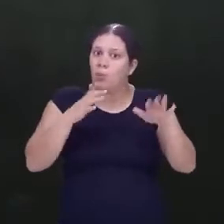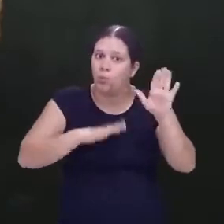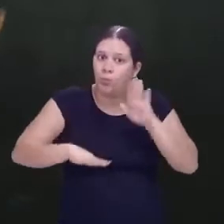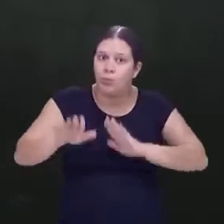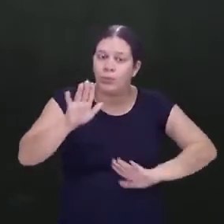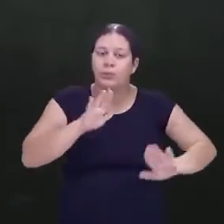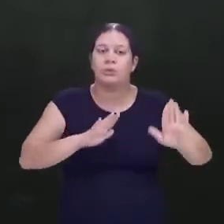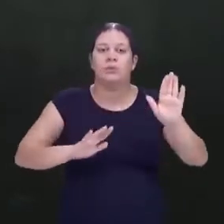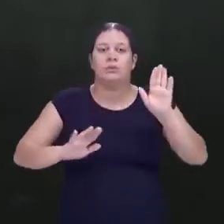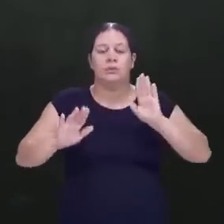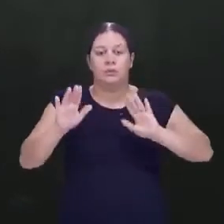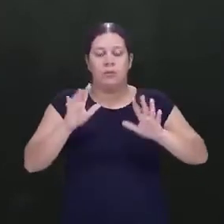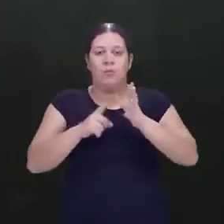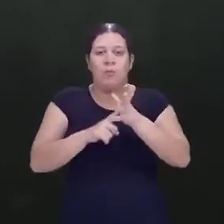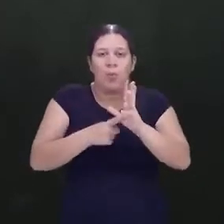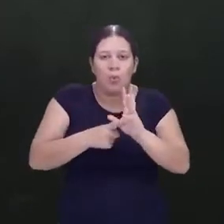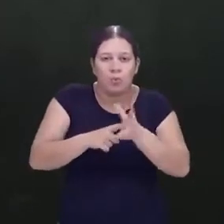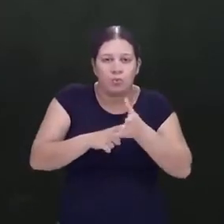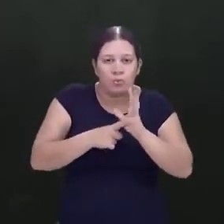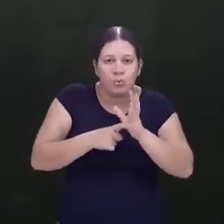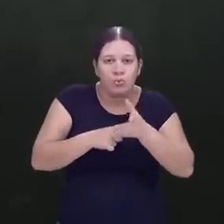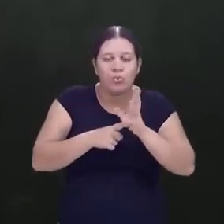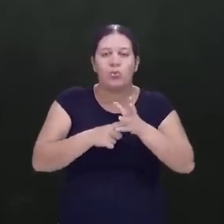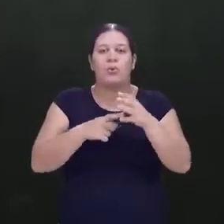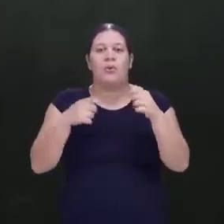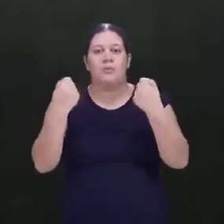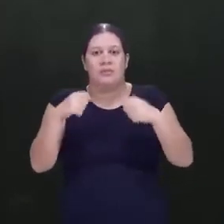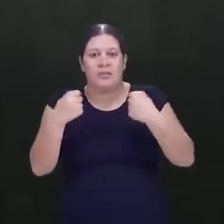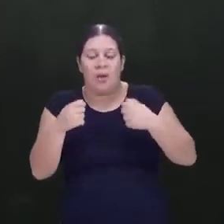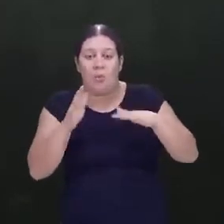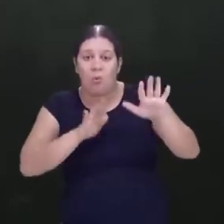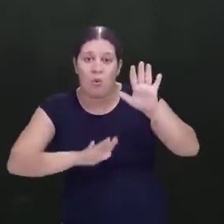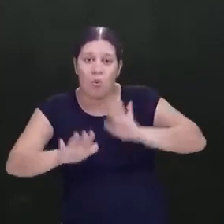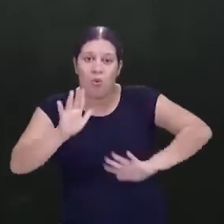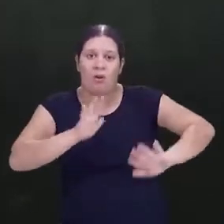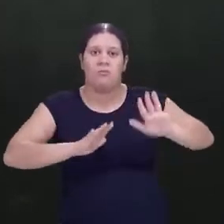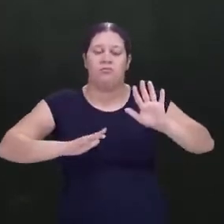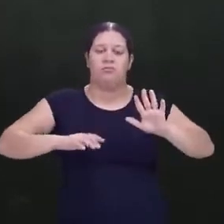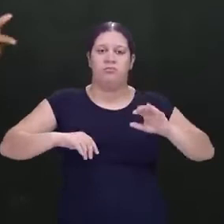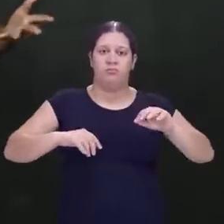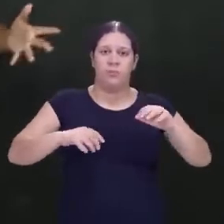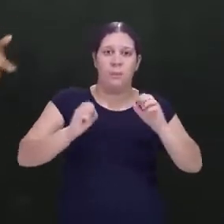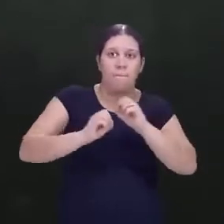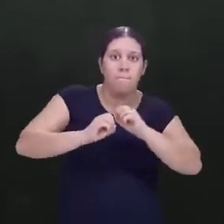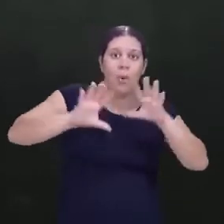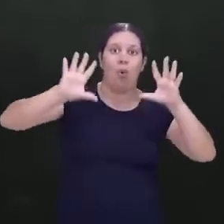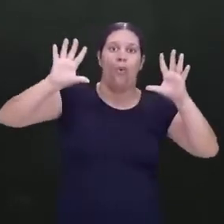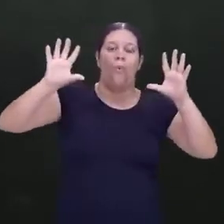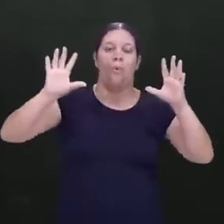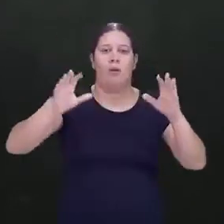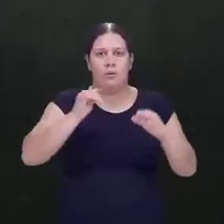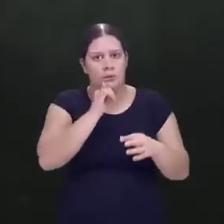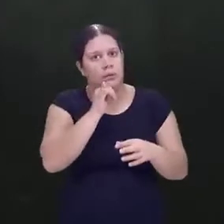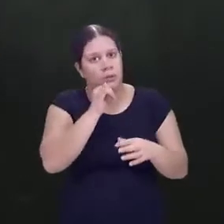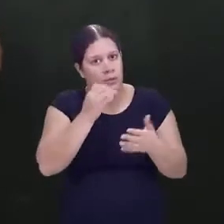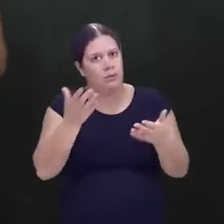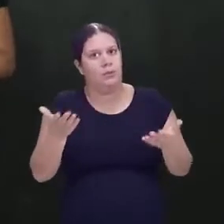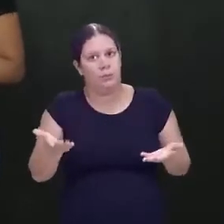Em motores, por exemplo, tem todo um esquema para que ocorra algumas explosões, uma reação química de explosão. Uma bomba é um